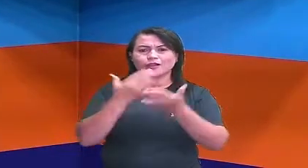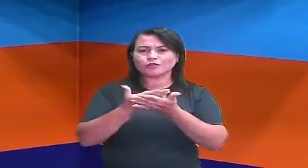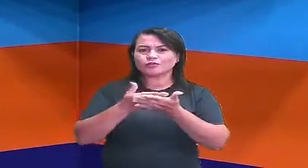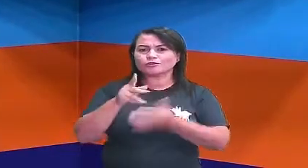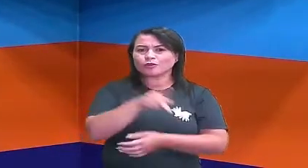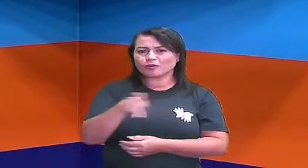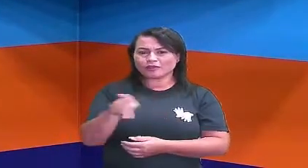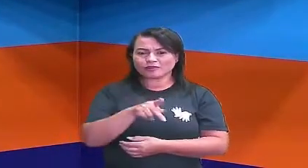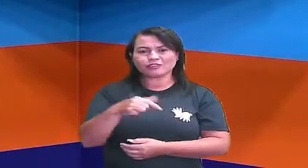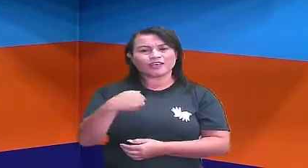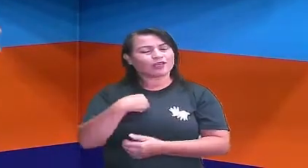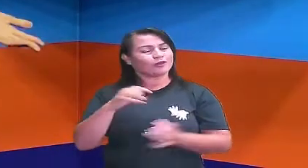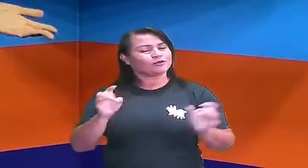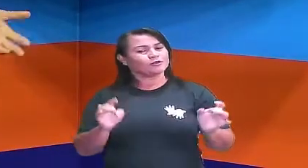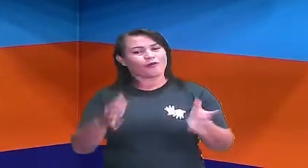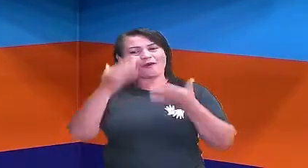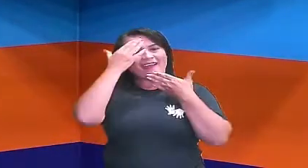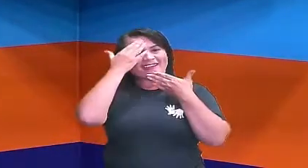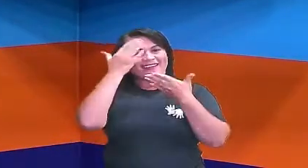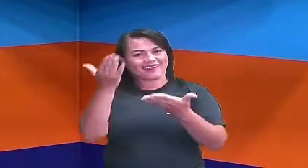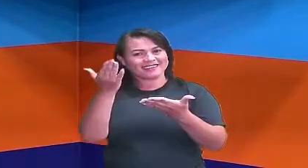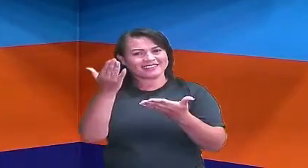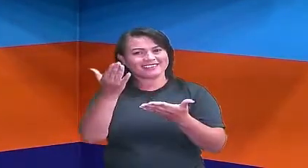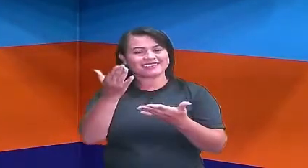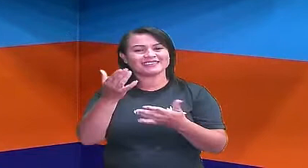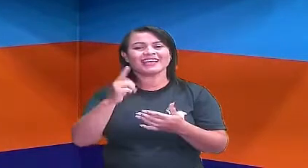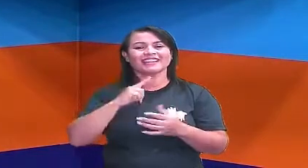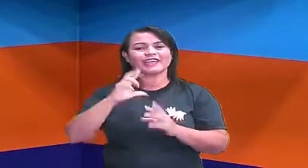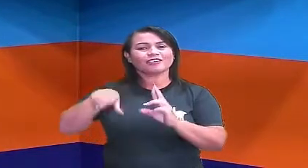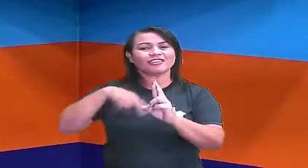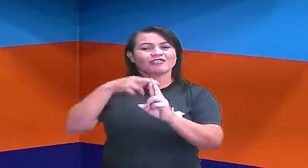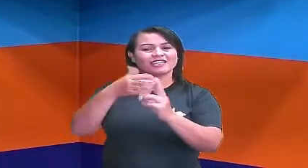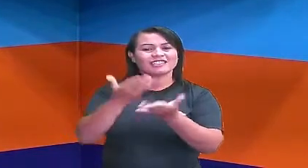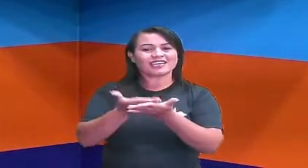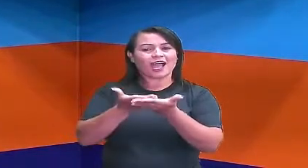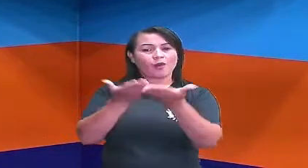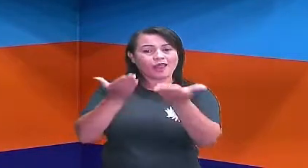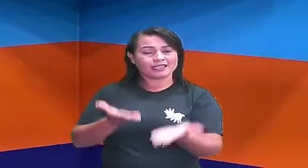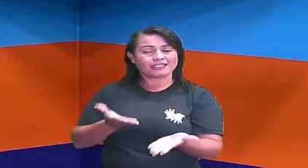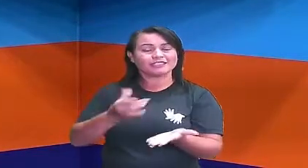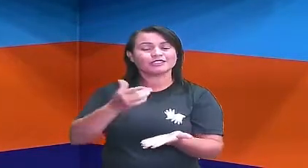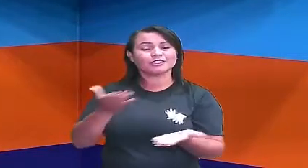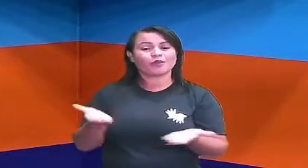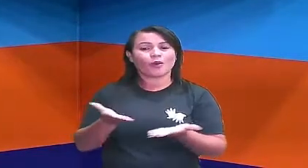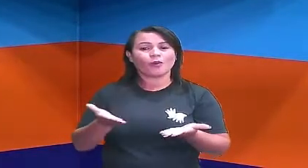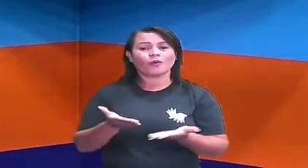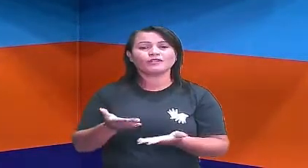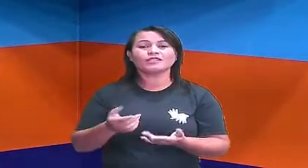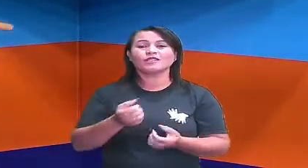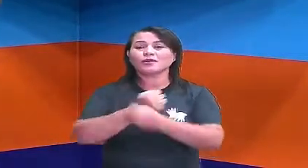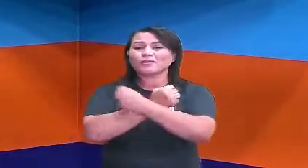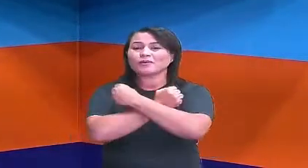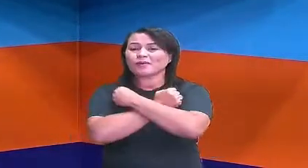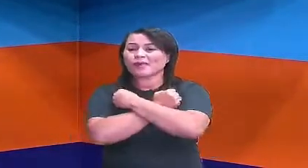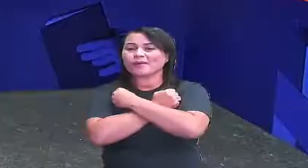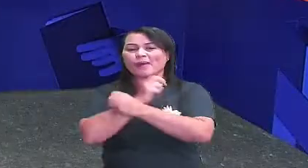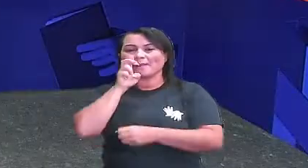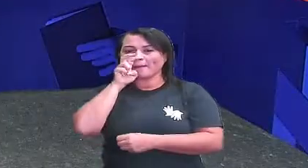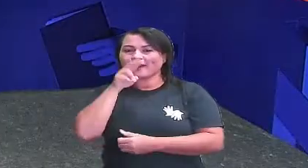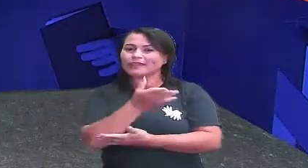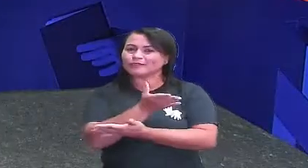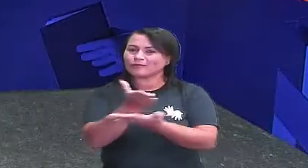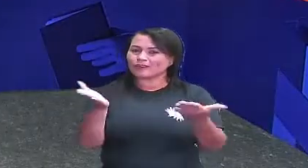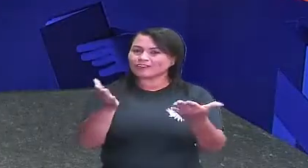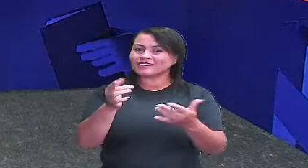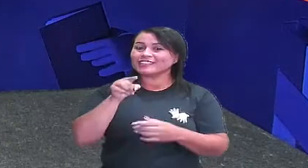só tenho a agradecer as referências da aula de hoje e o meu abraço para